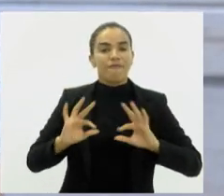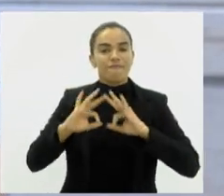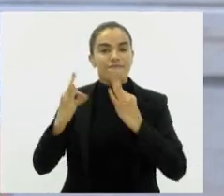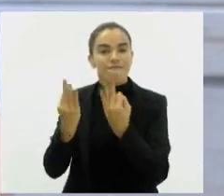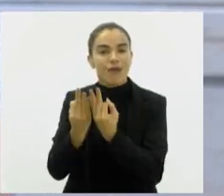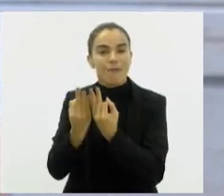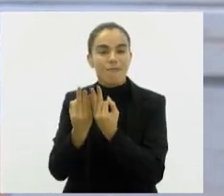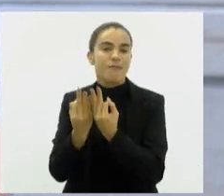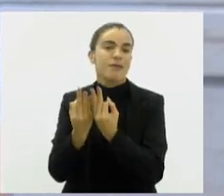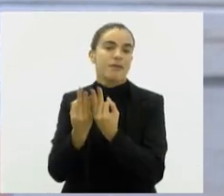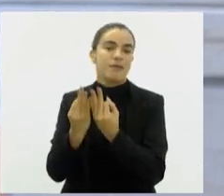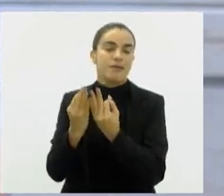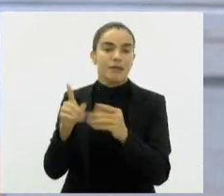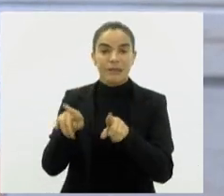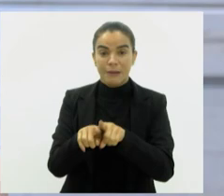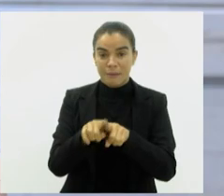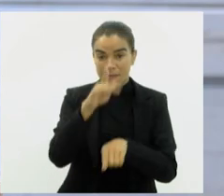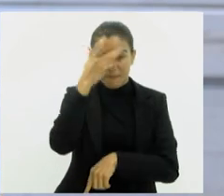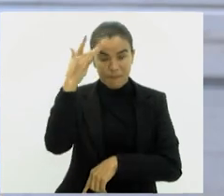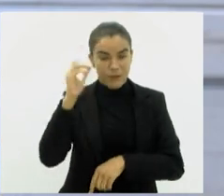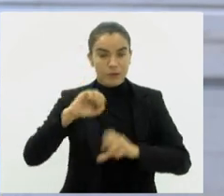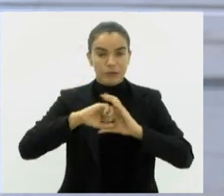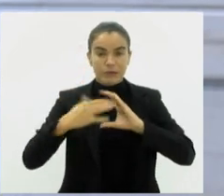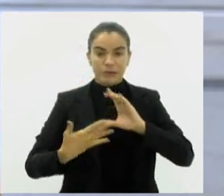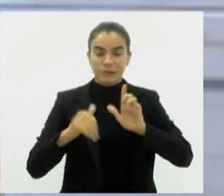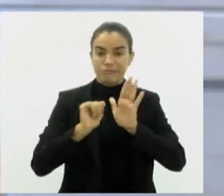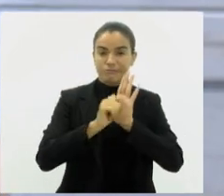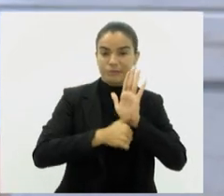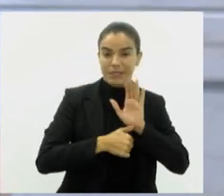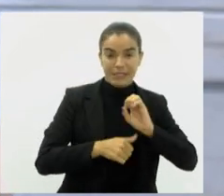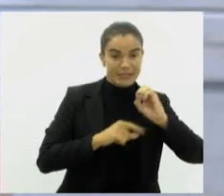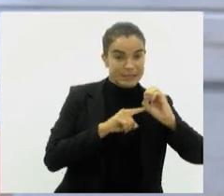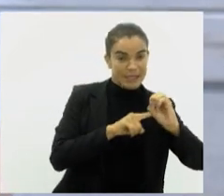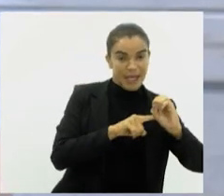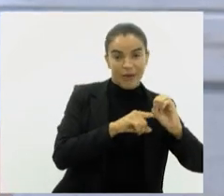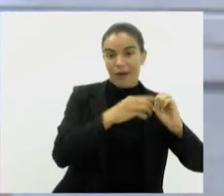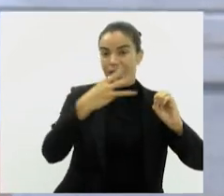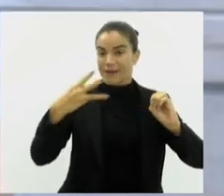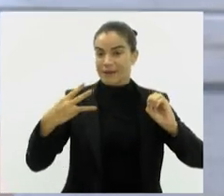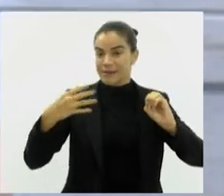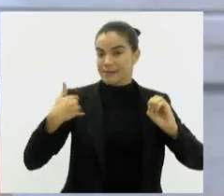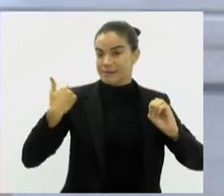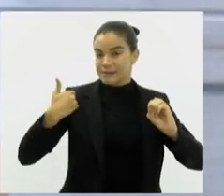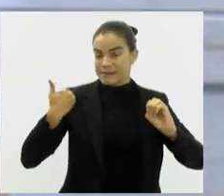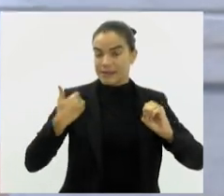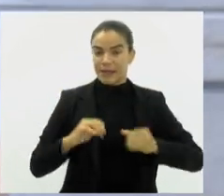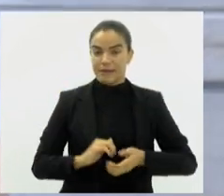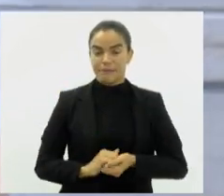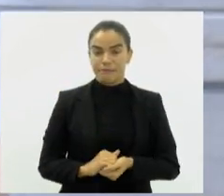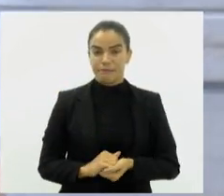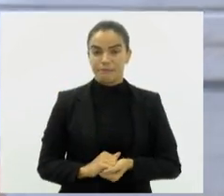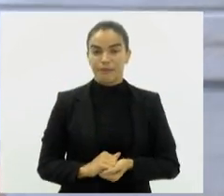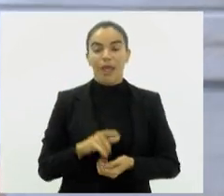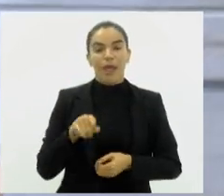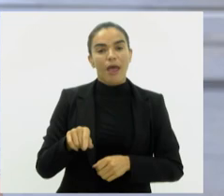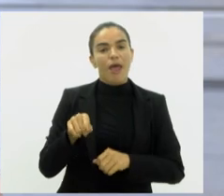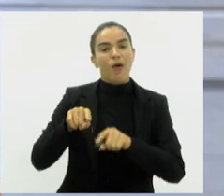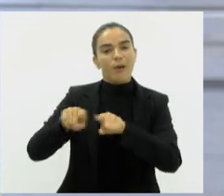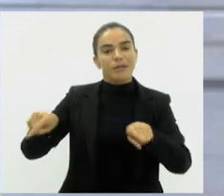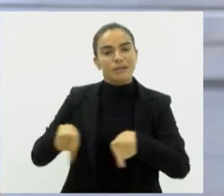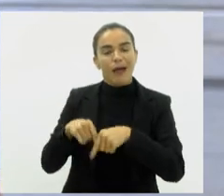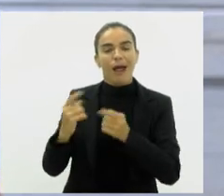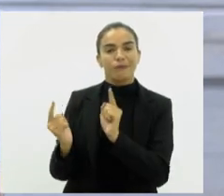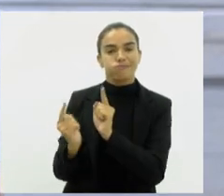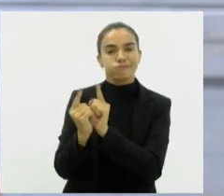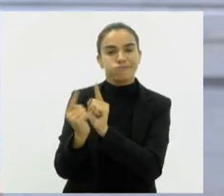famílias de pessoas com síndrome de Down na faixa etária de 0 até 3 anos de idade. É um ambulatório exclusivo